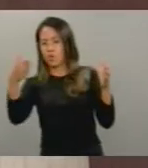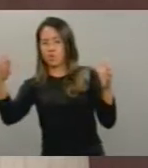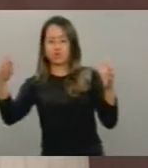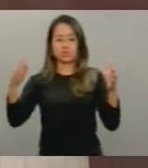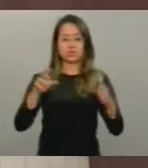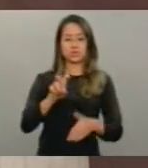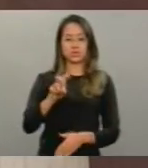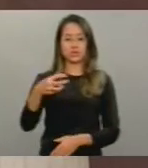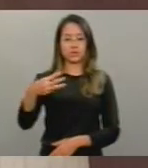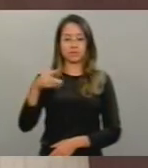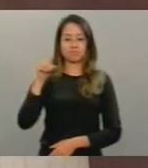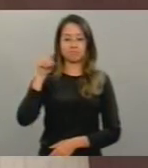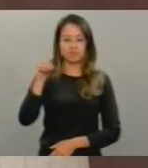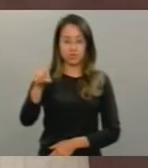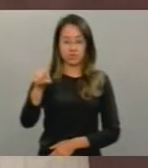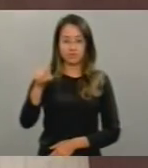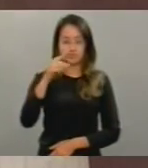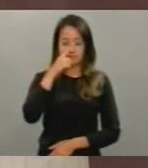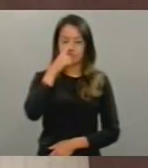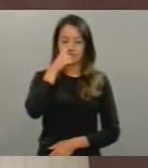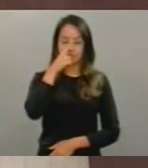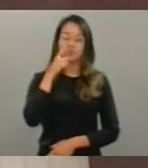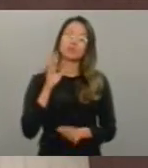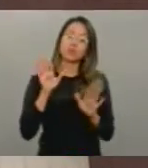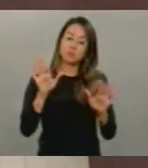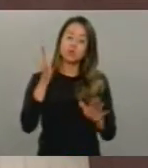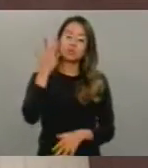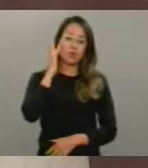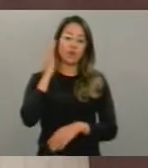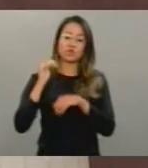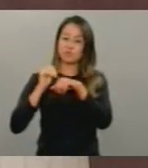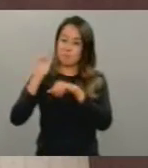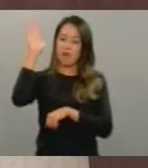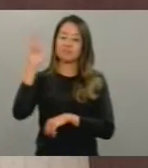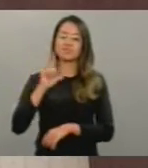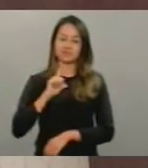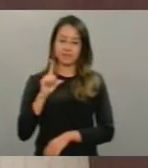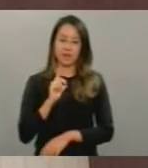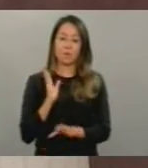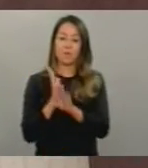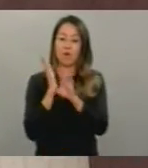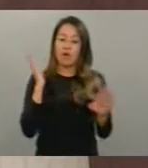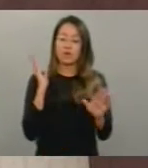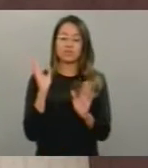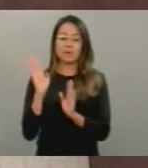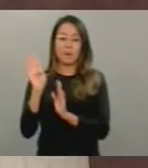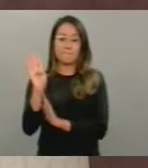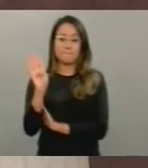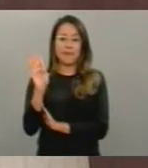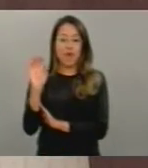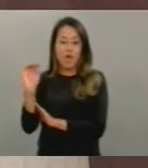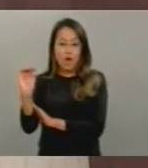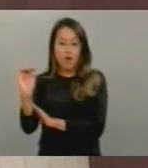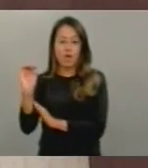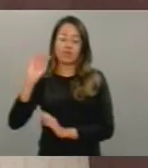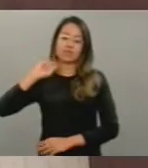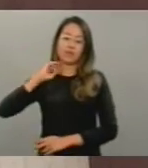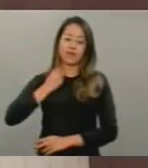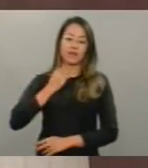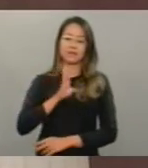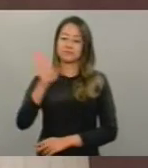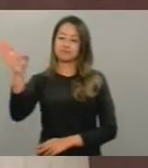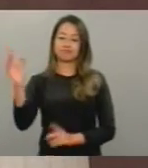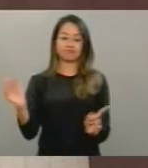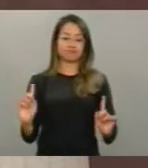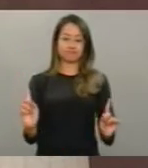outros, mas há tantos outros mais não notificados. 35% é essa essa estimativa de